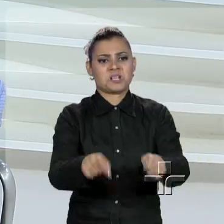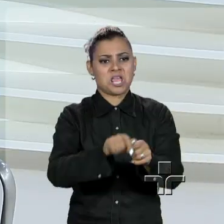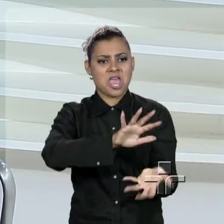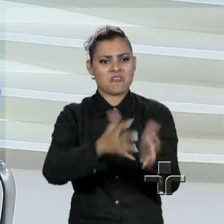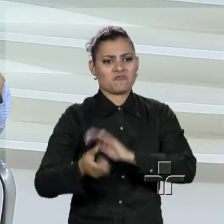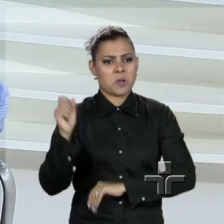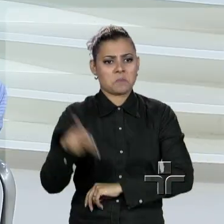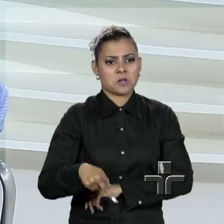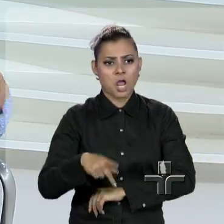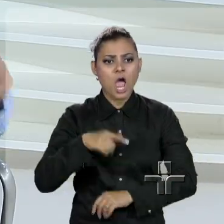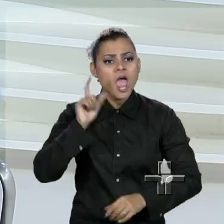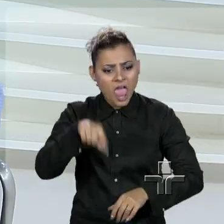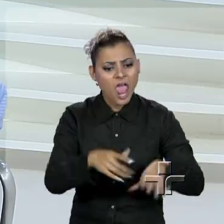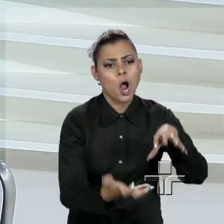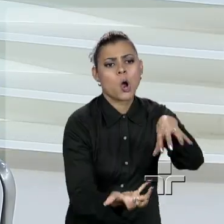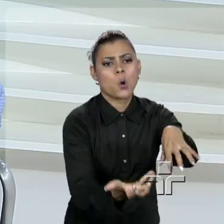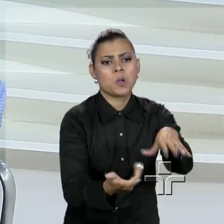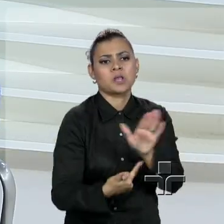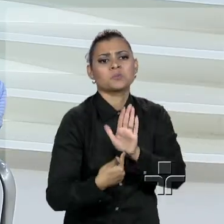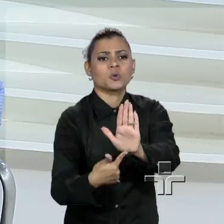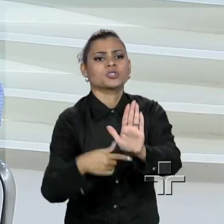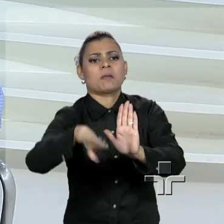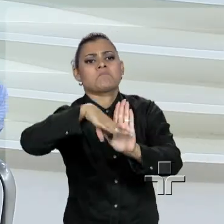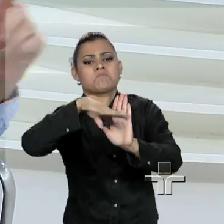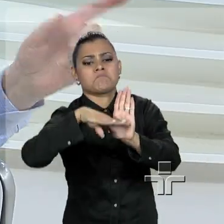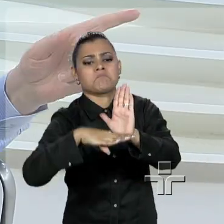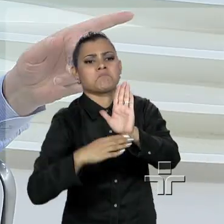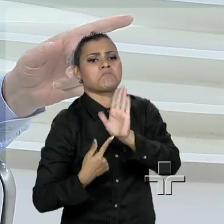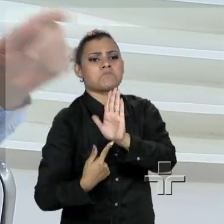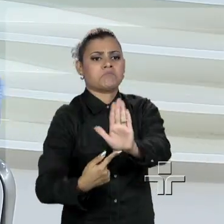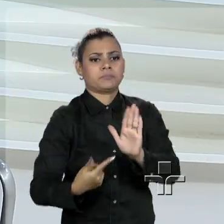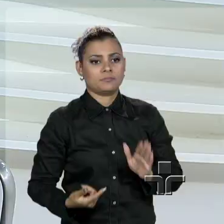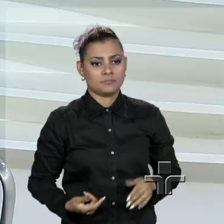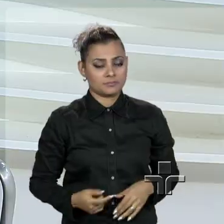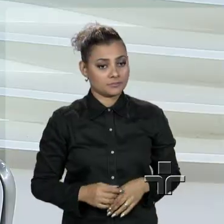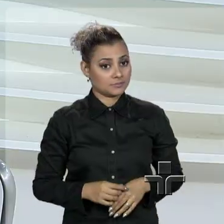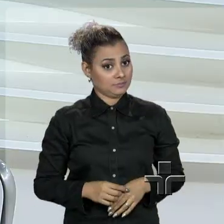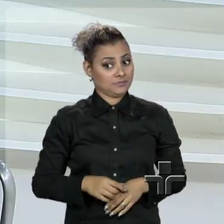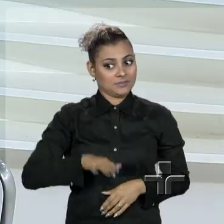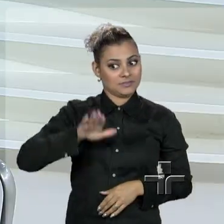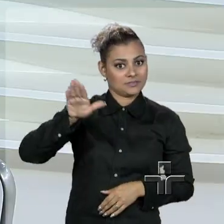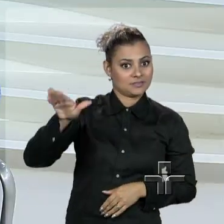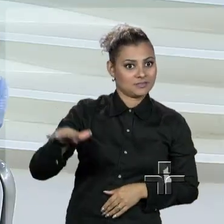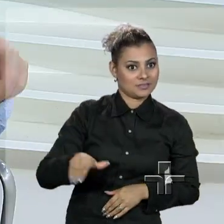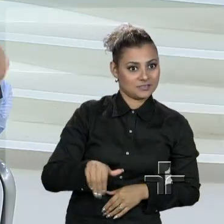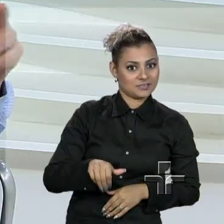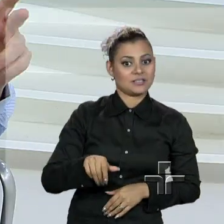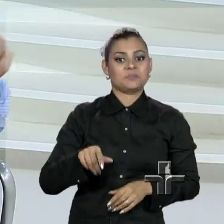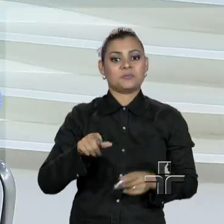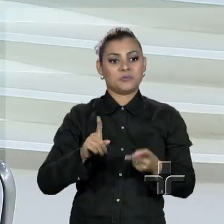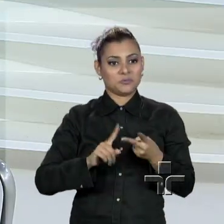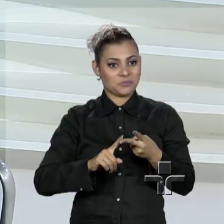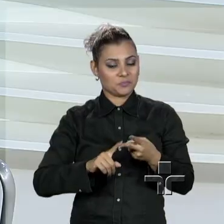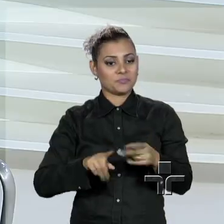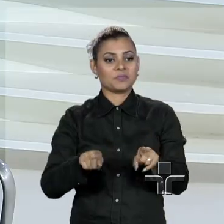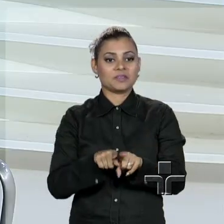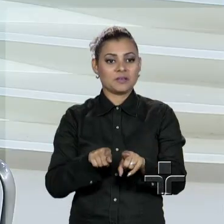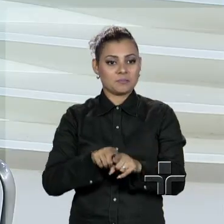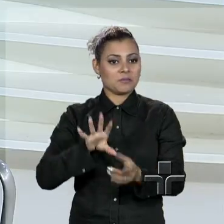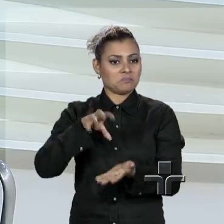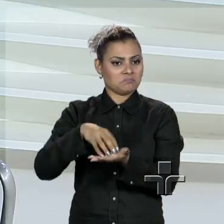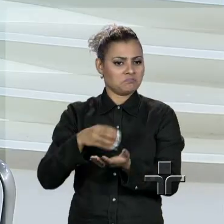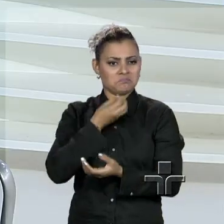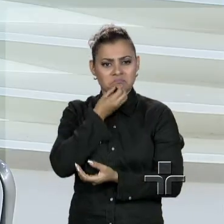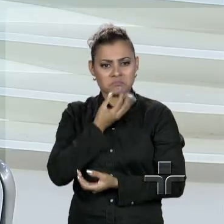vai apresentar o projeto de reforma tributária. Chamou o Bernard Api, que é um sujeito de ótima